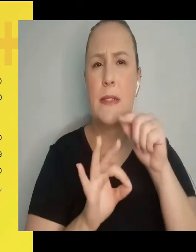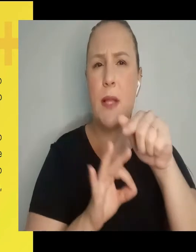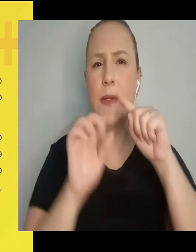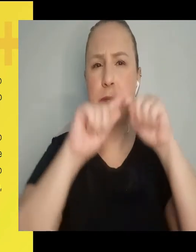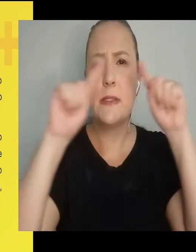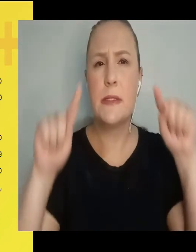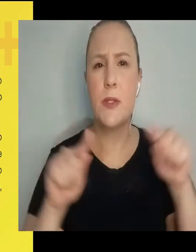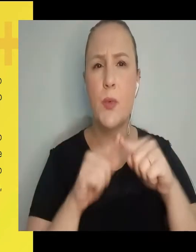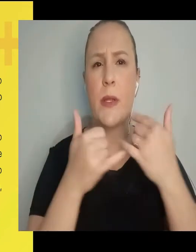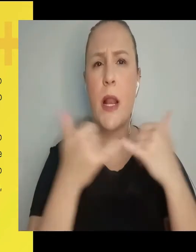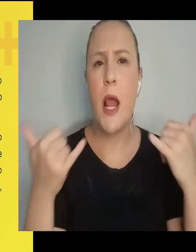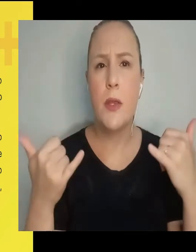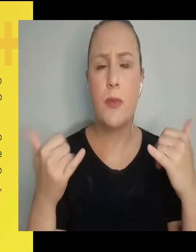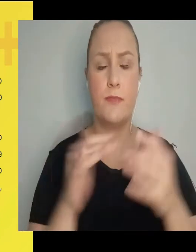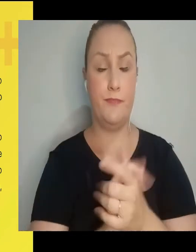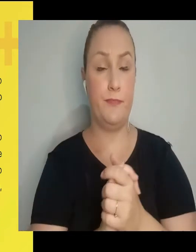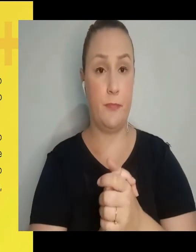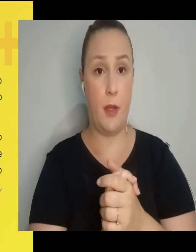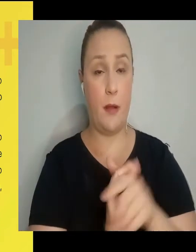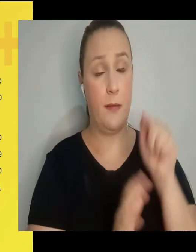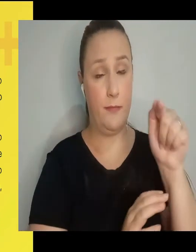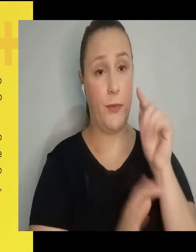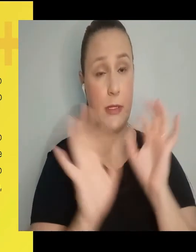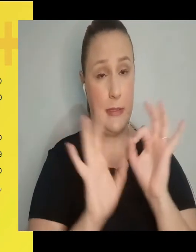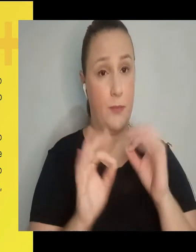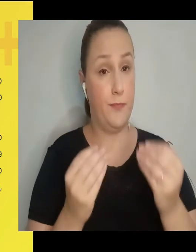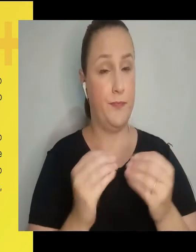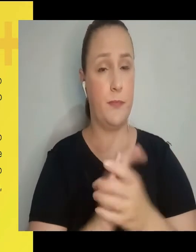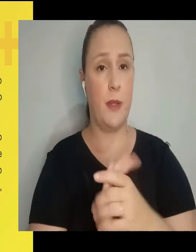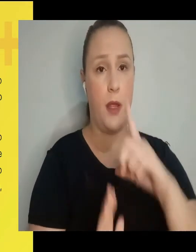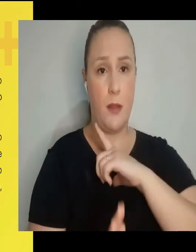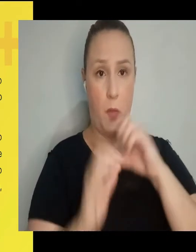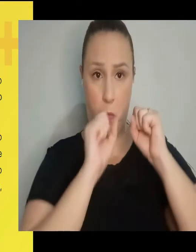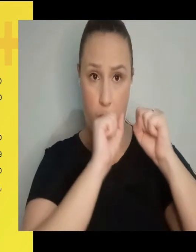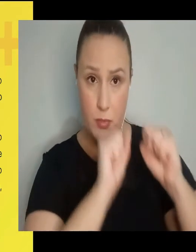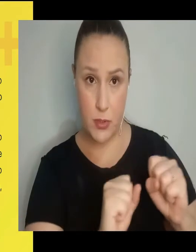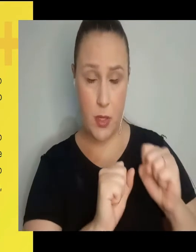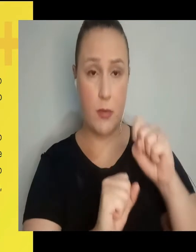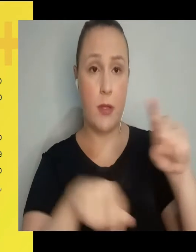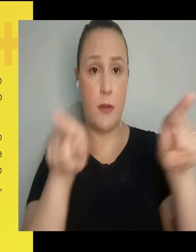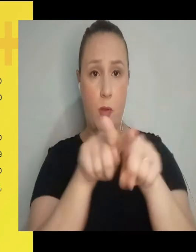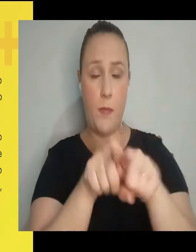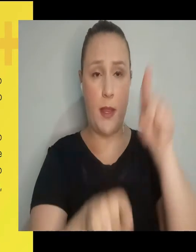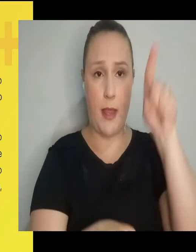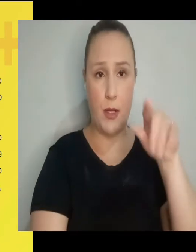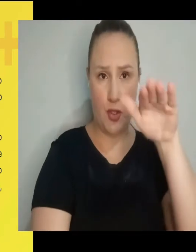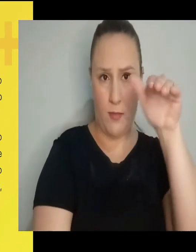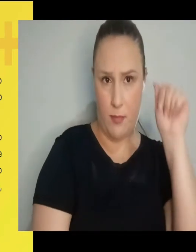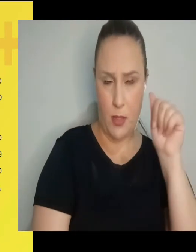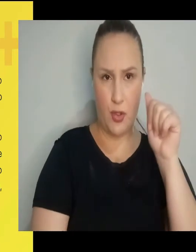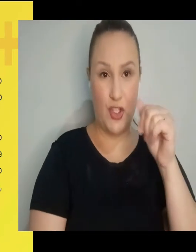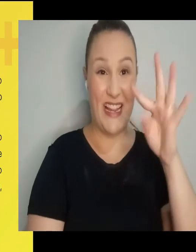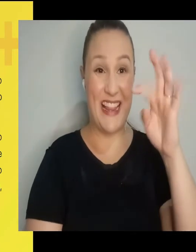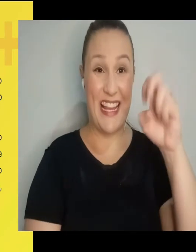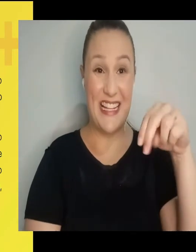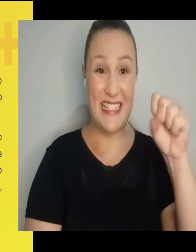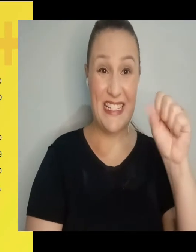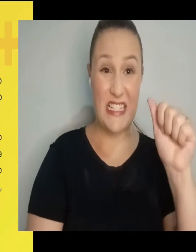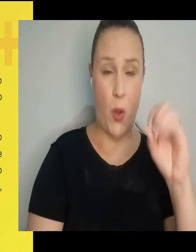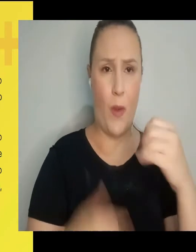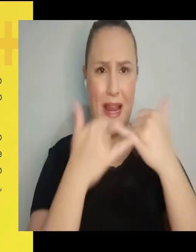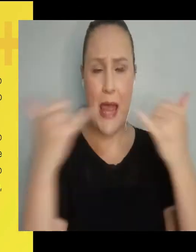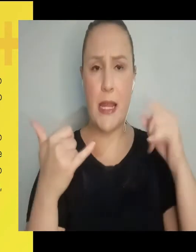Como que funciona, então, esse circuito? O circuito ele funciona assim. Tem o potencial, que também é chamado